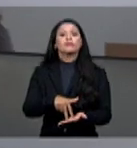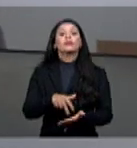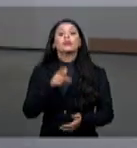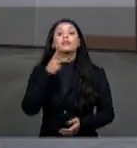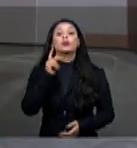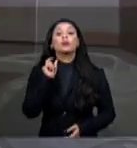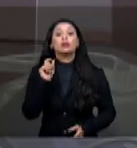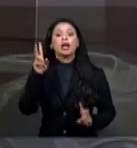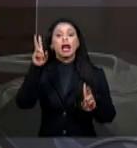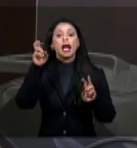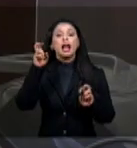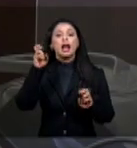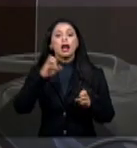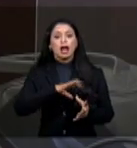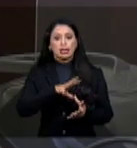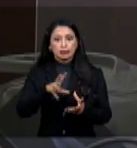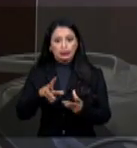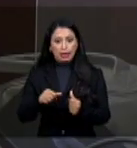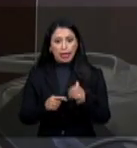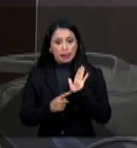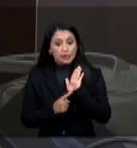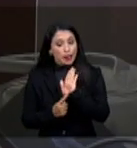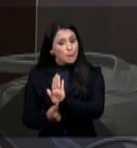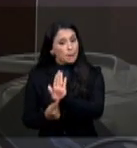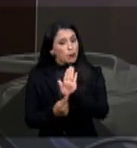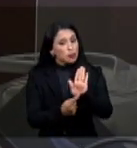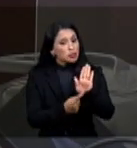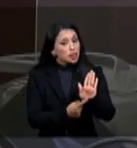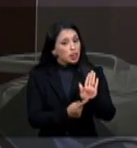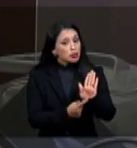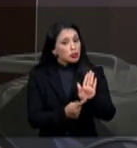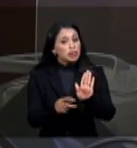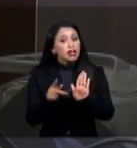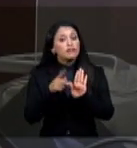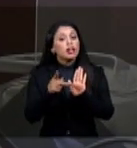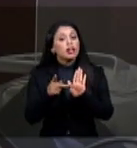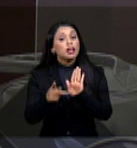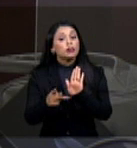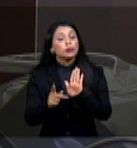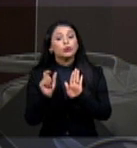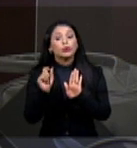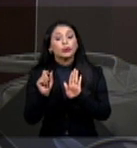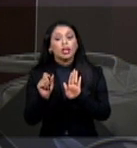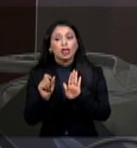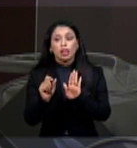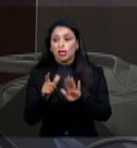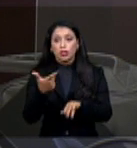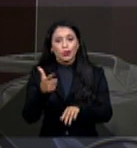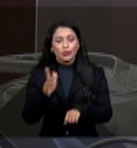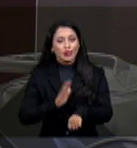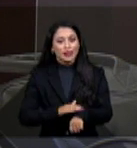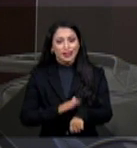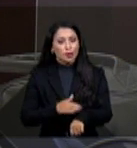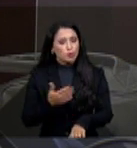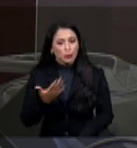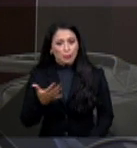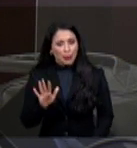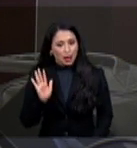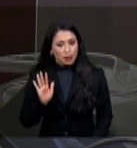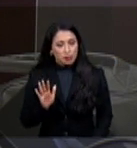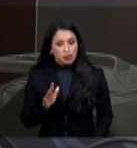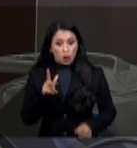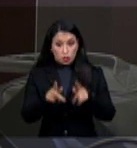a terra está falando. Ela nos diz que não temos mais tempo. Outra frase que Chai disse em seu discurso foi: os